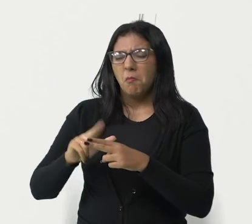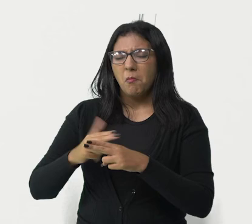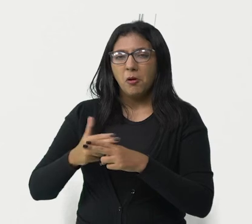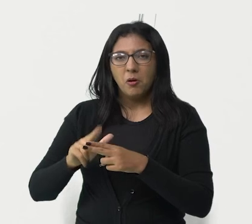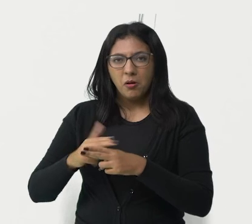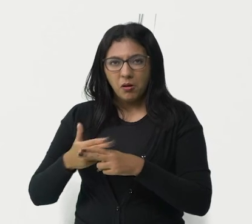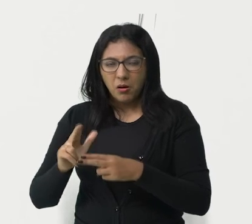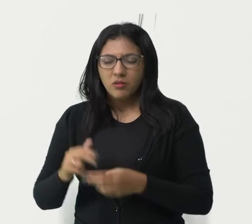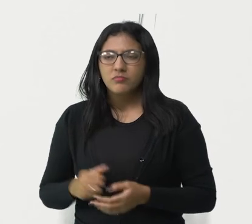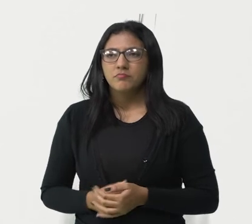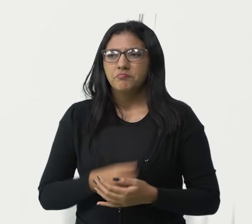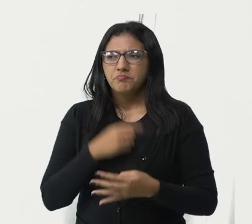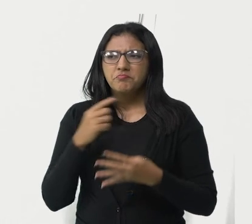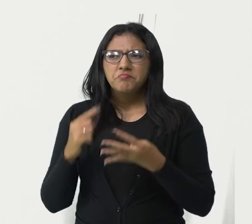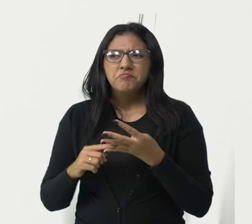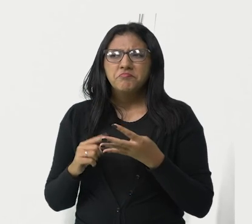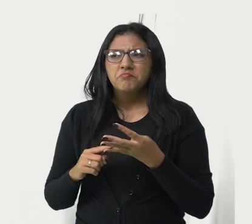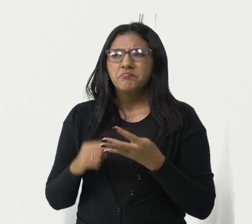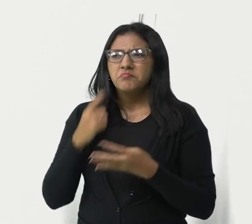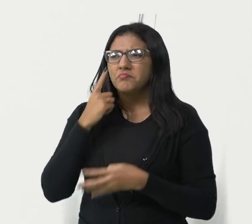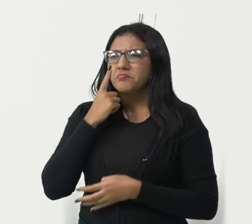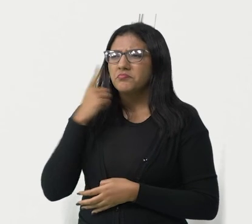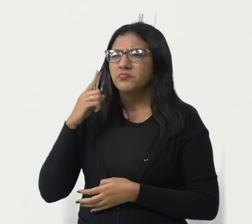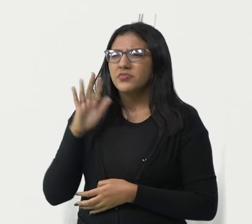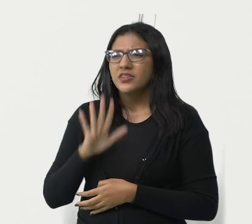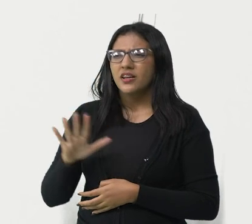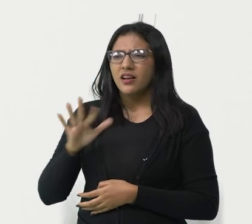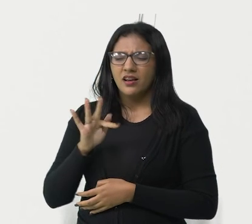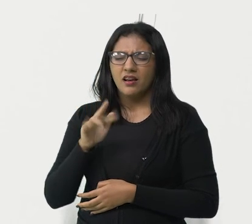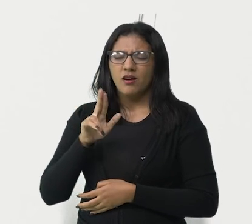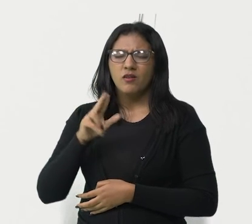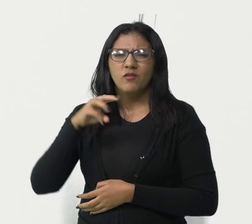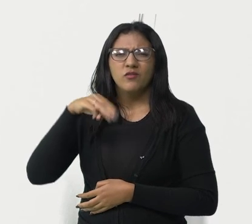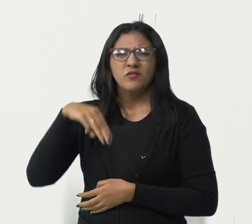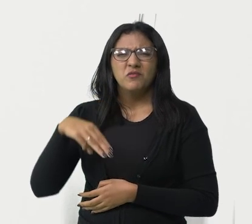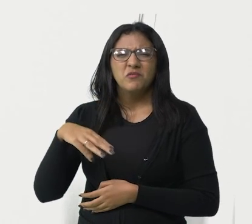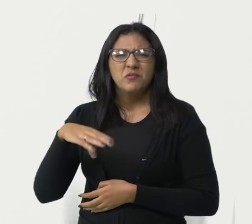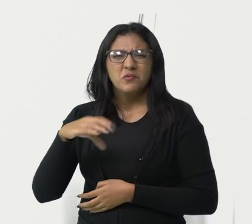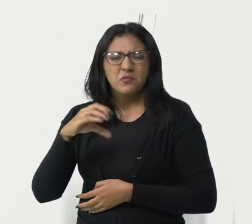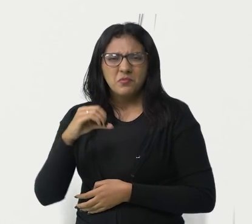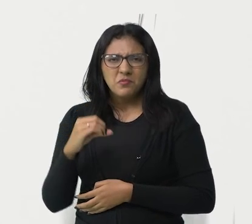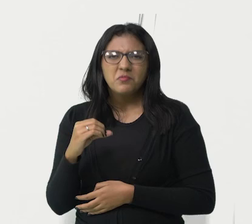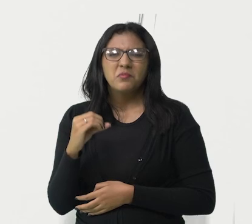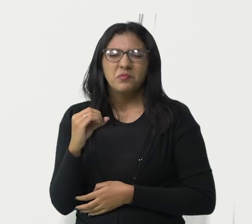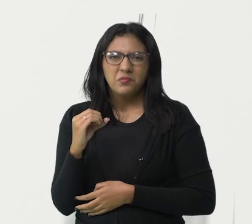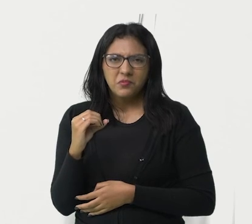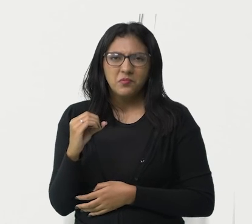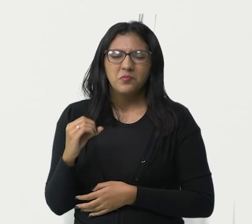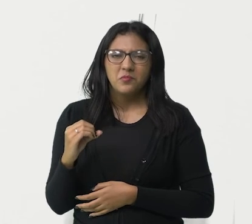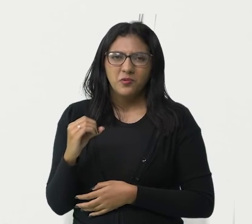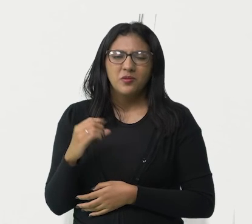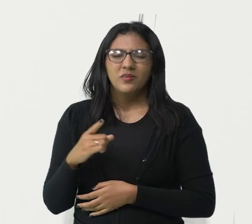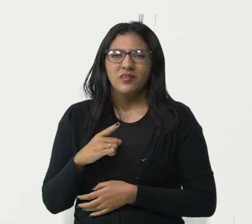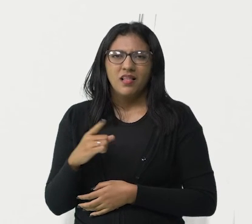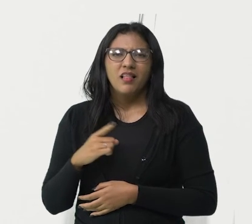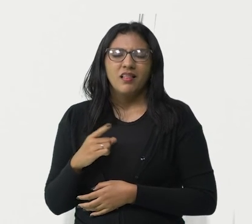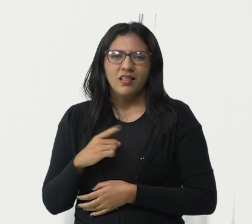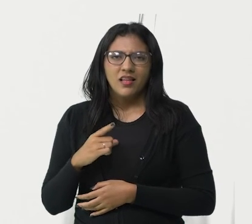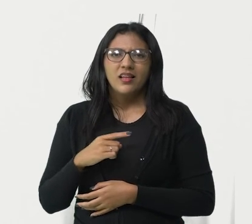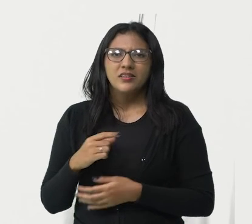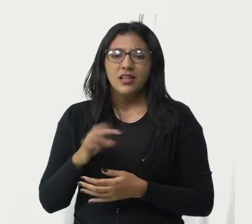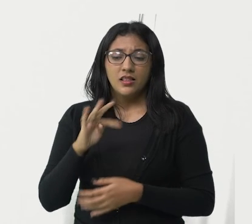pega principalmente a parte aqui do Nordeste, né? Então, a parte aqui do fumo,